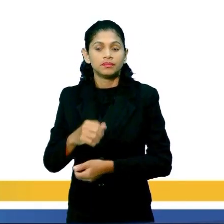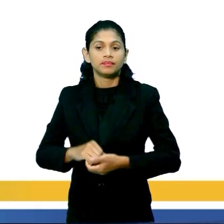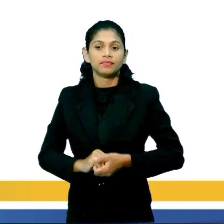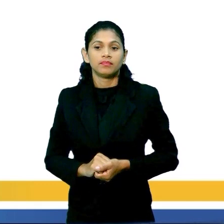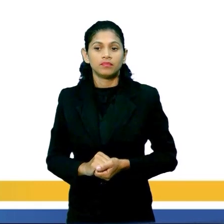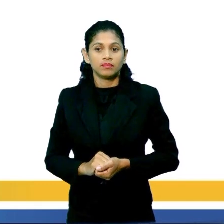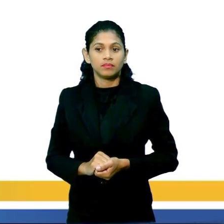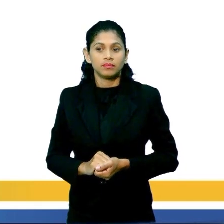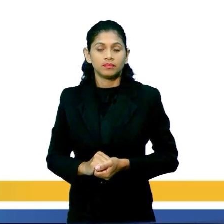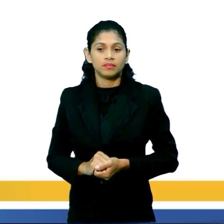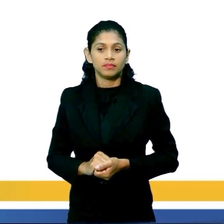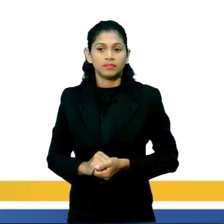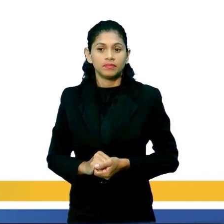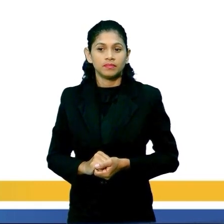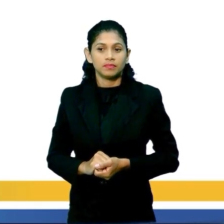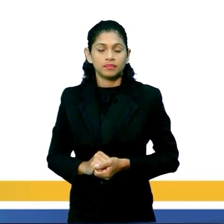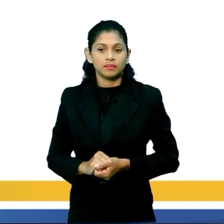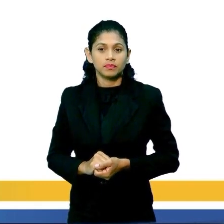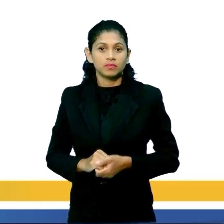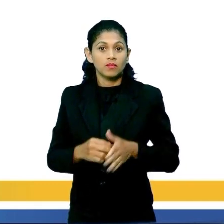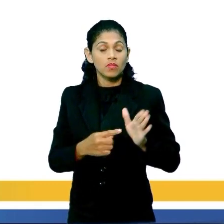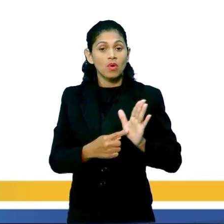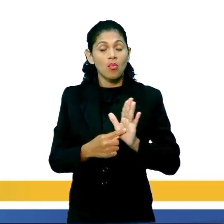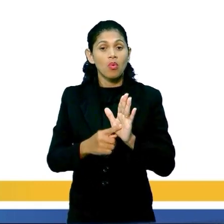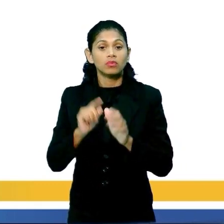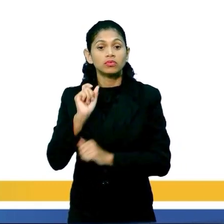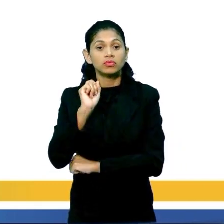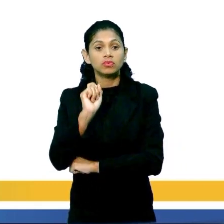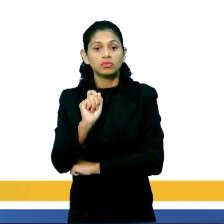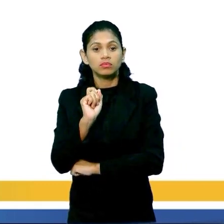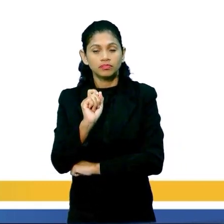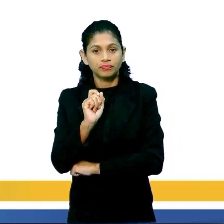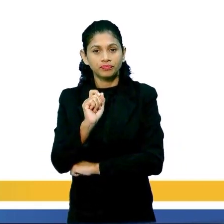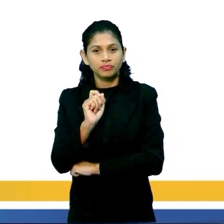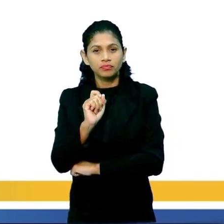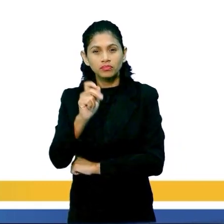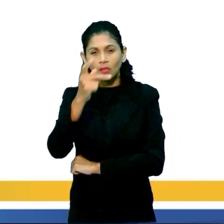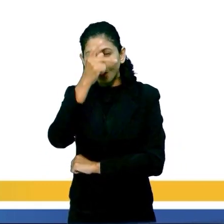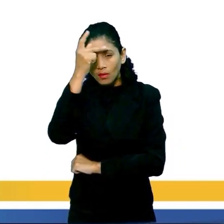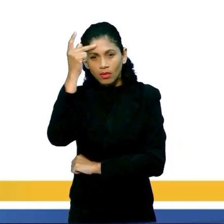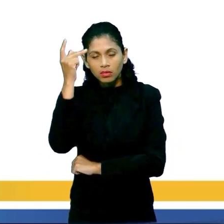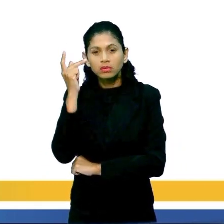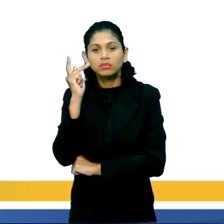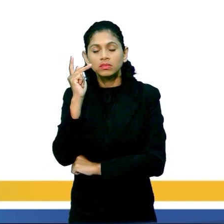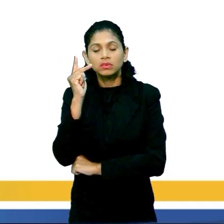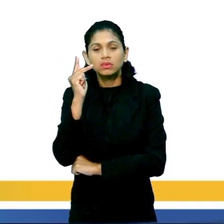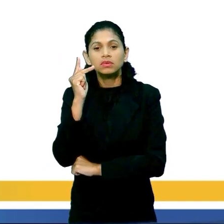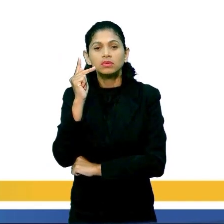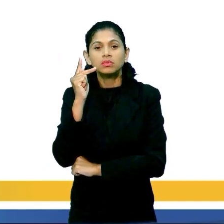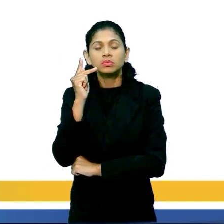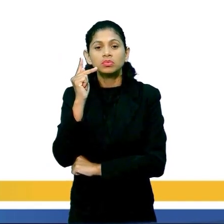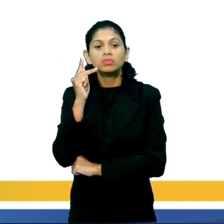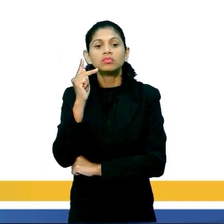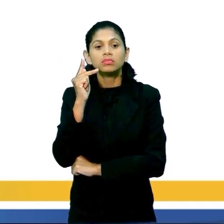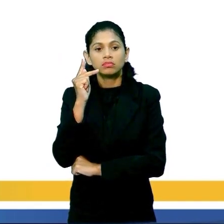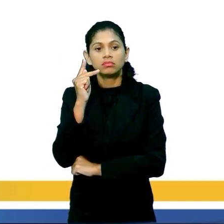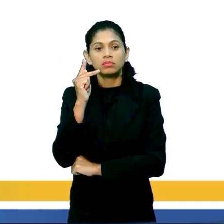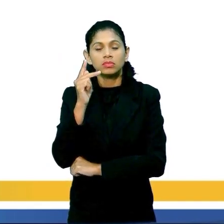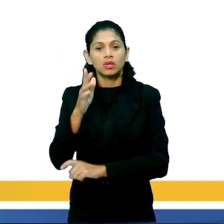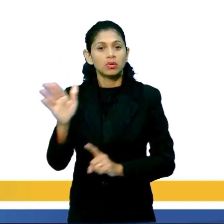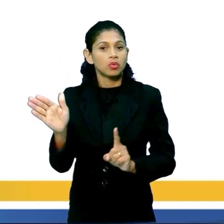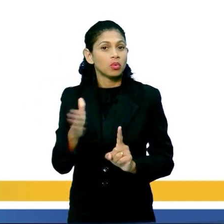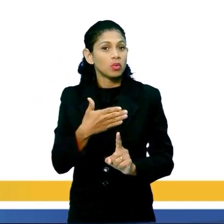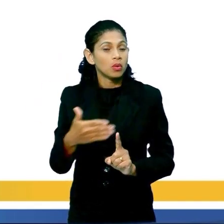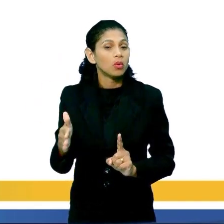enorme podemos afirmar o quê retrata o mito de que alguém que maltrata psicologicamente seu cônjugue e a diz amar Não